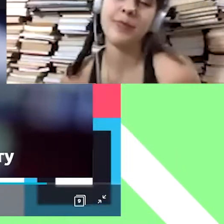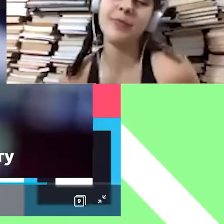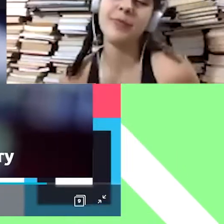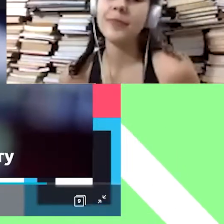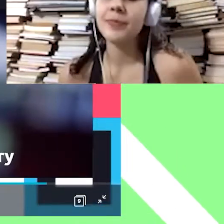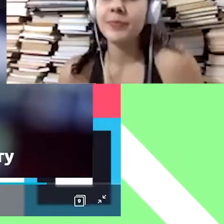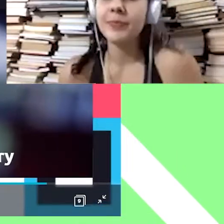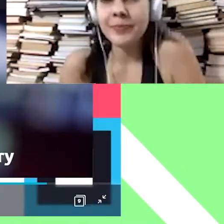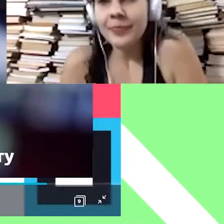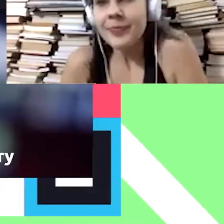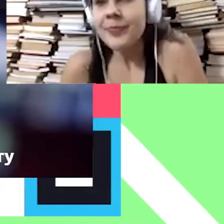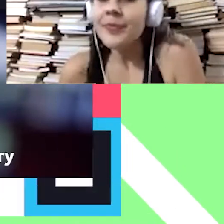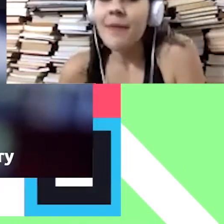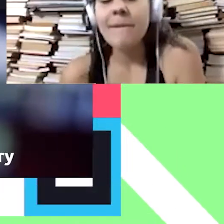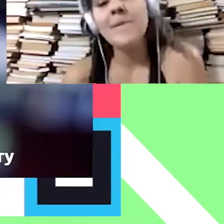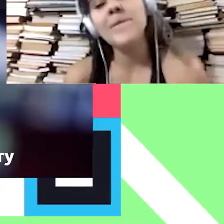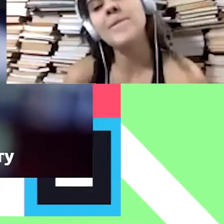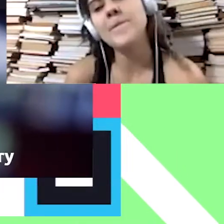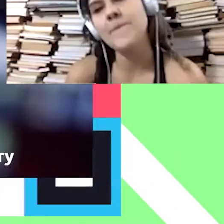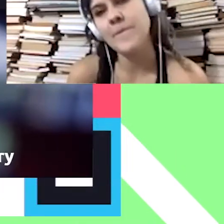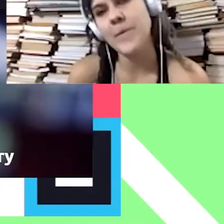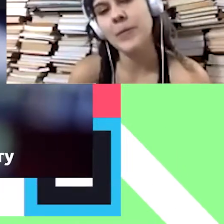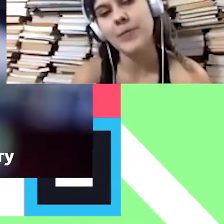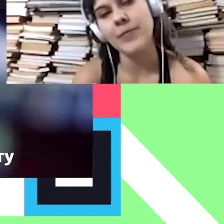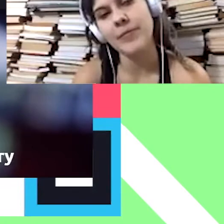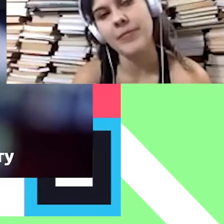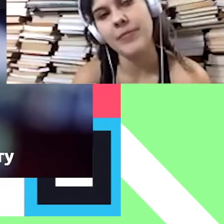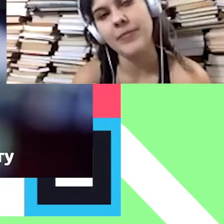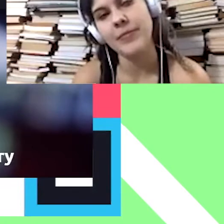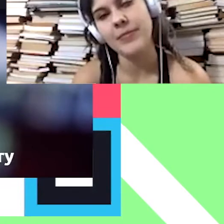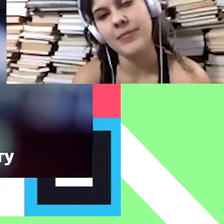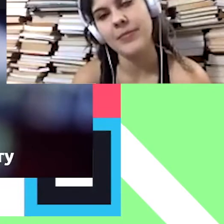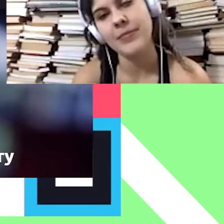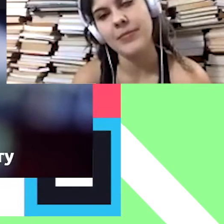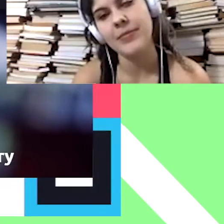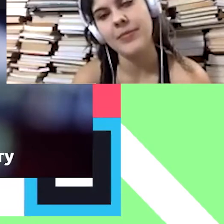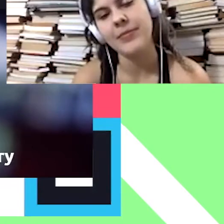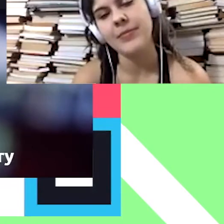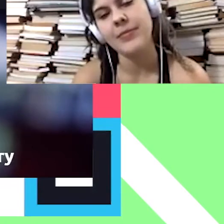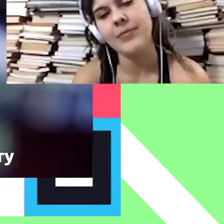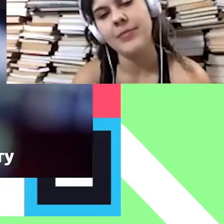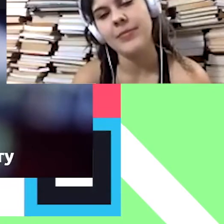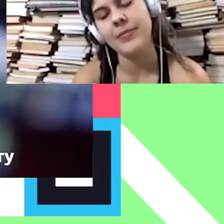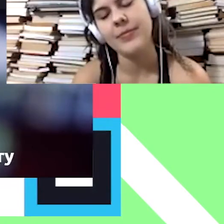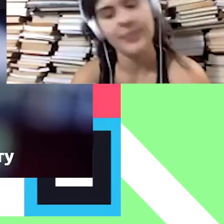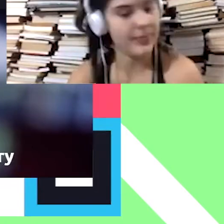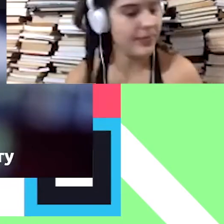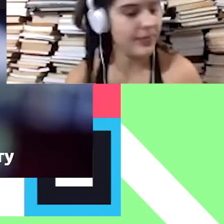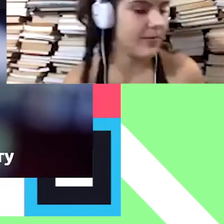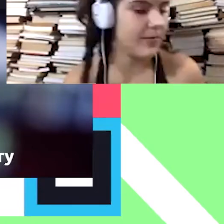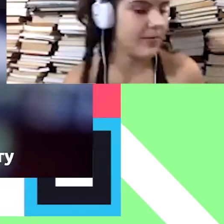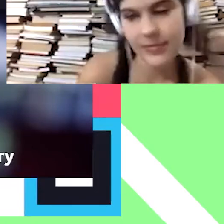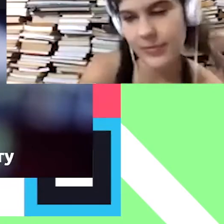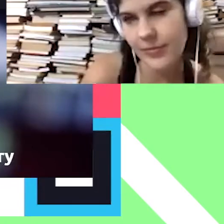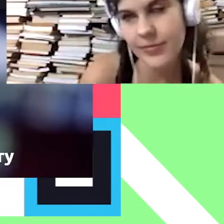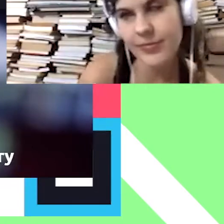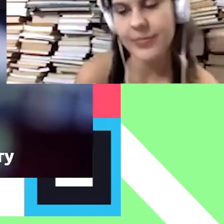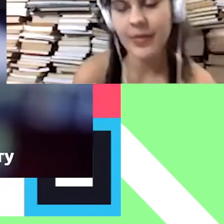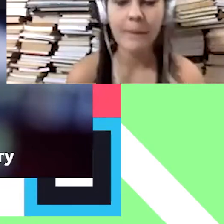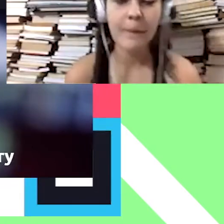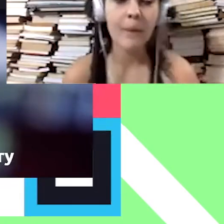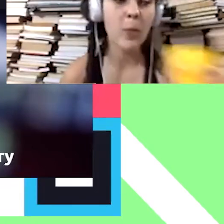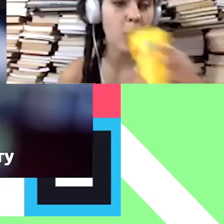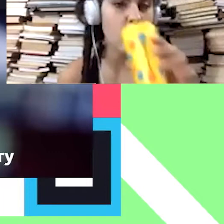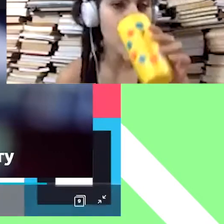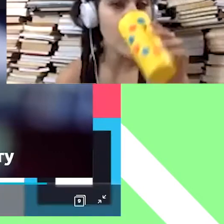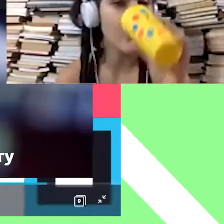fim, com produção e participação da cantora Amanda Mits. O videoclipe tem como cenário os corredores de um prédio e